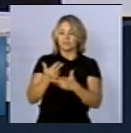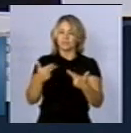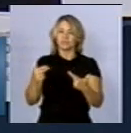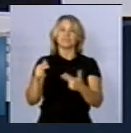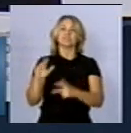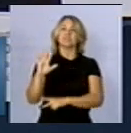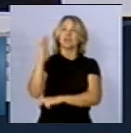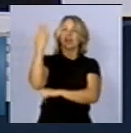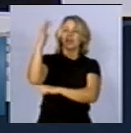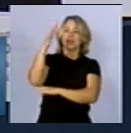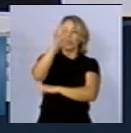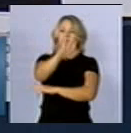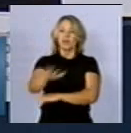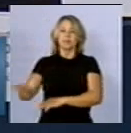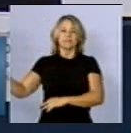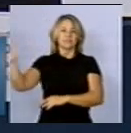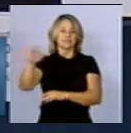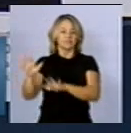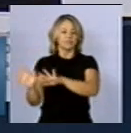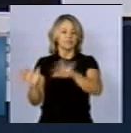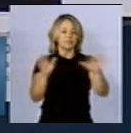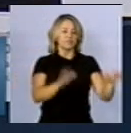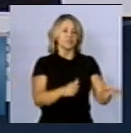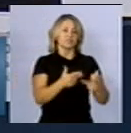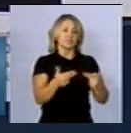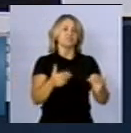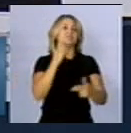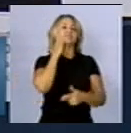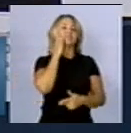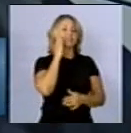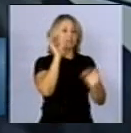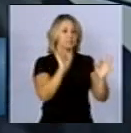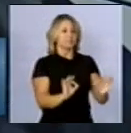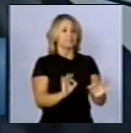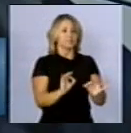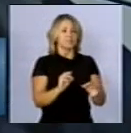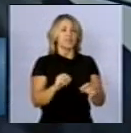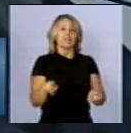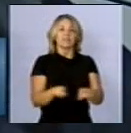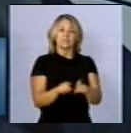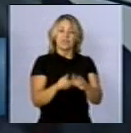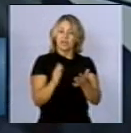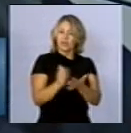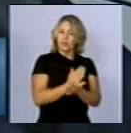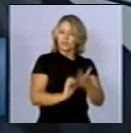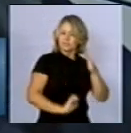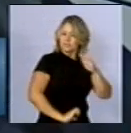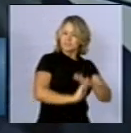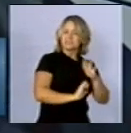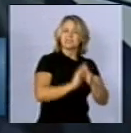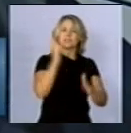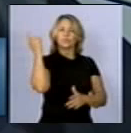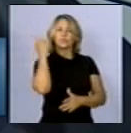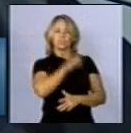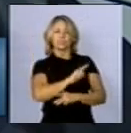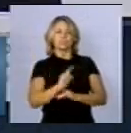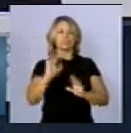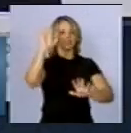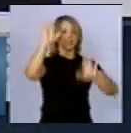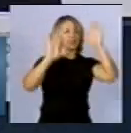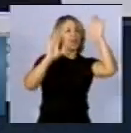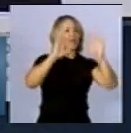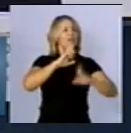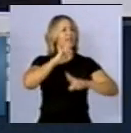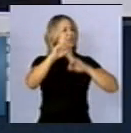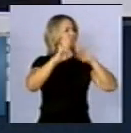fora do espectro restrito que consideram tanto que até a empresas que ganharam leilões reclamaram